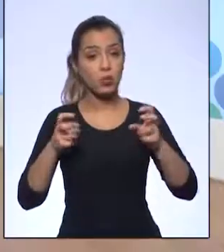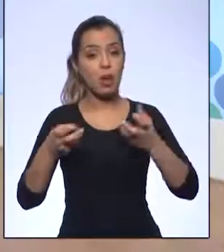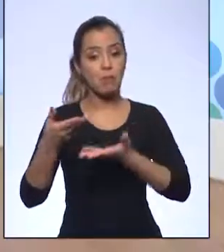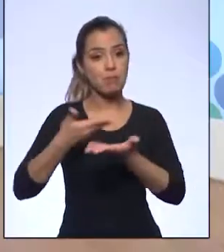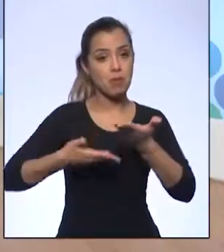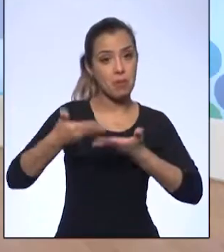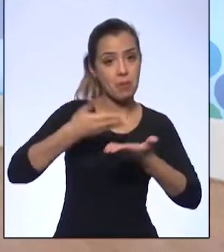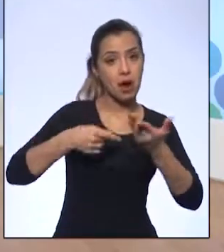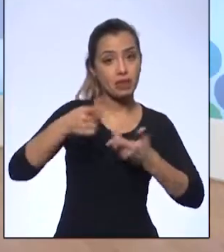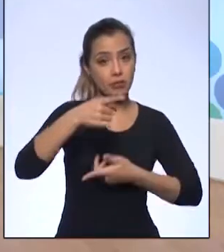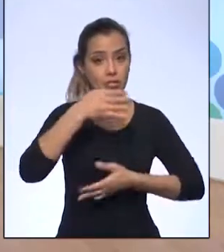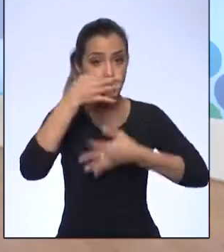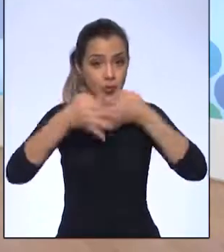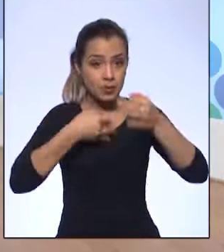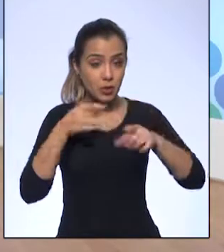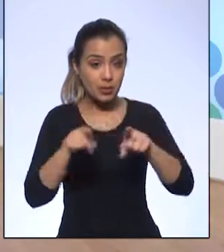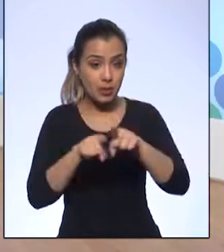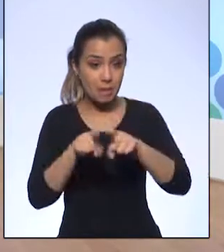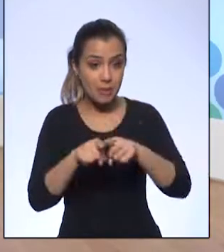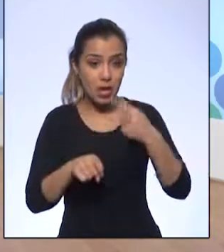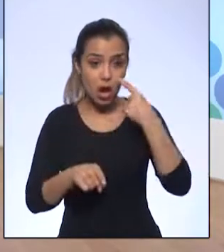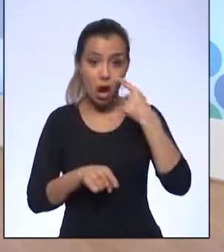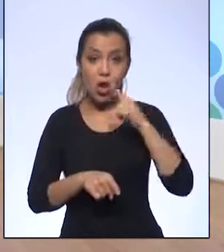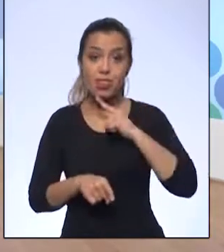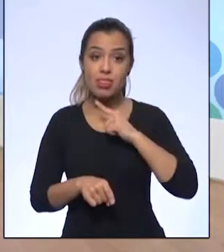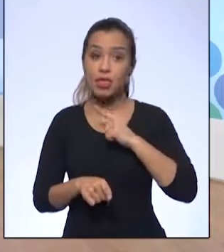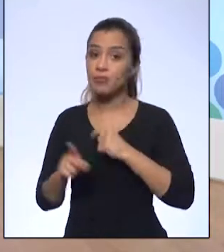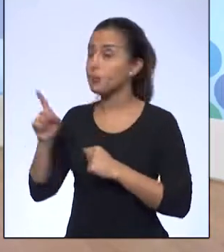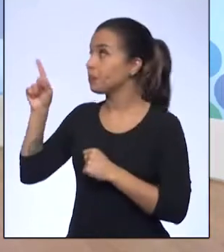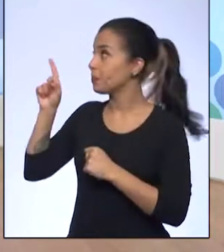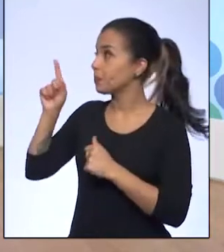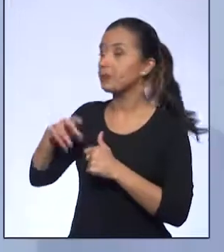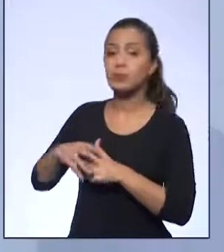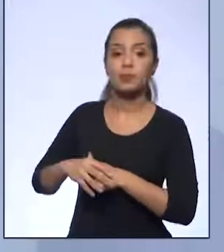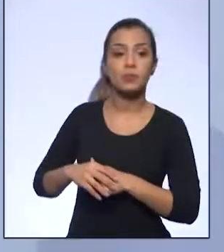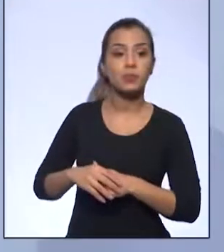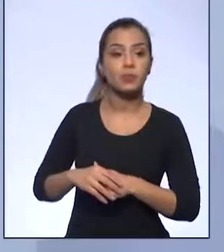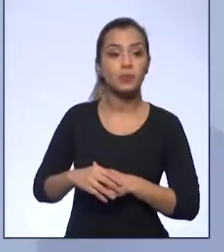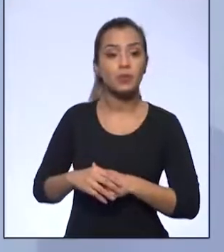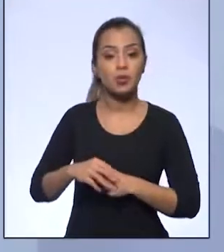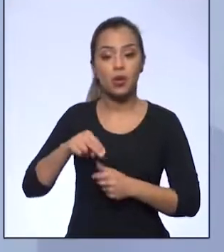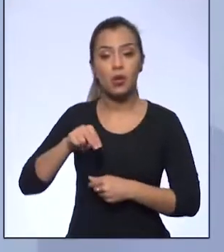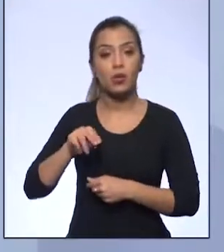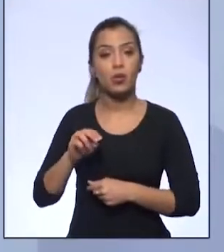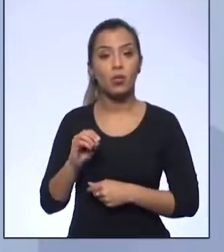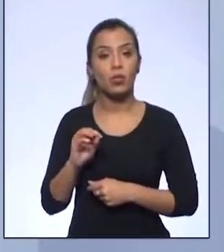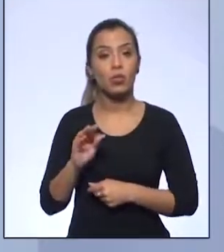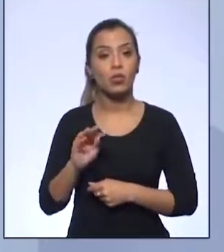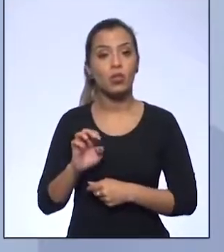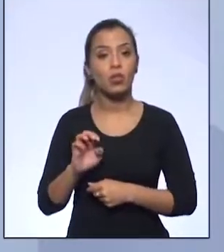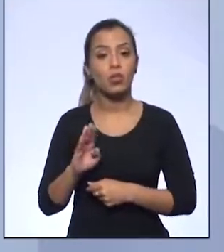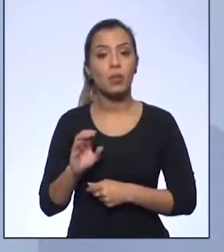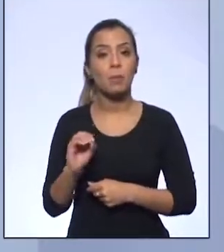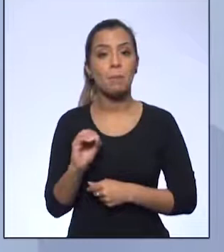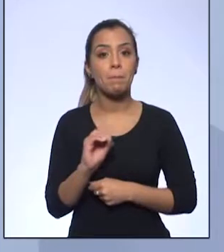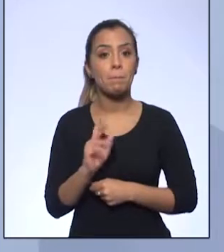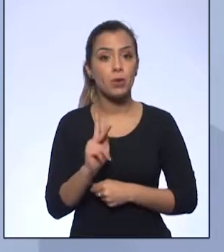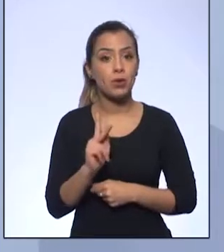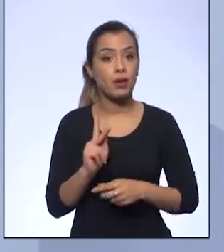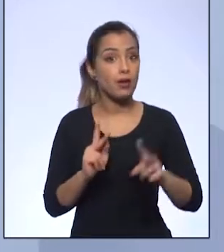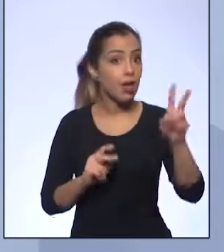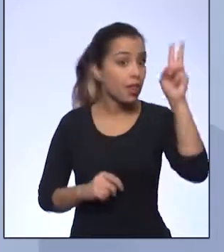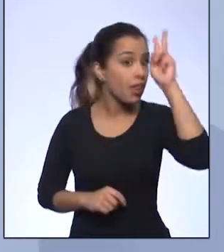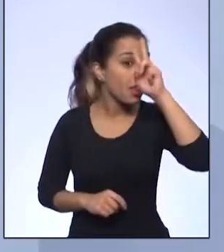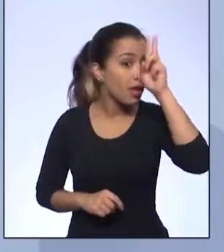tiveram, outras palavras, olha só. Muita gente colocou notebook como aparelho eletrônico. Lembre-se de uma coisa,